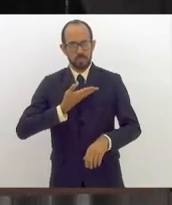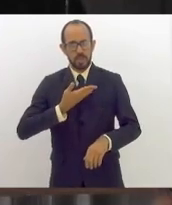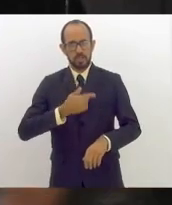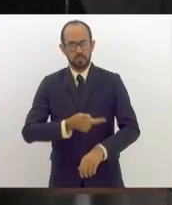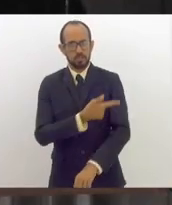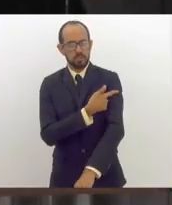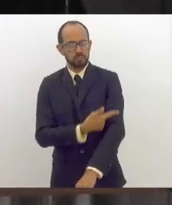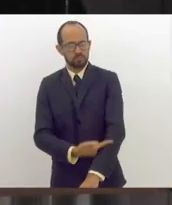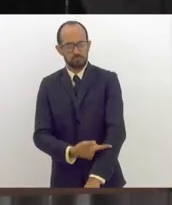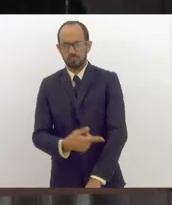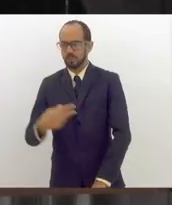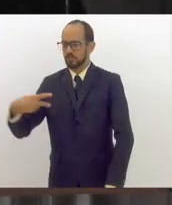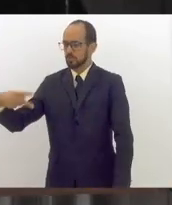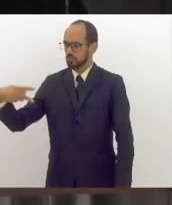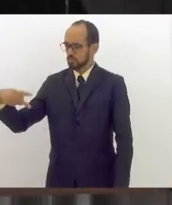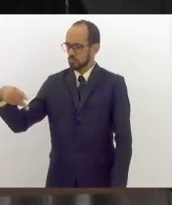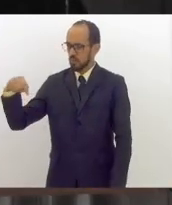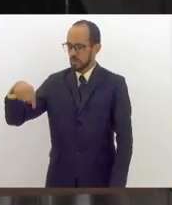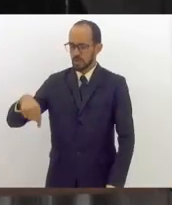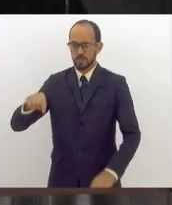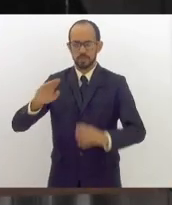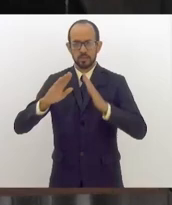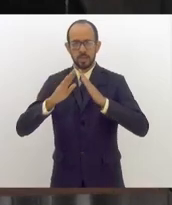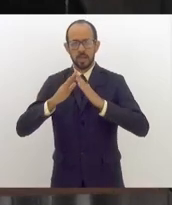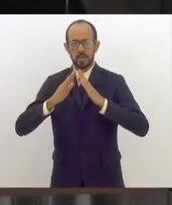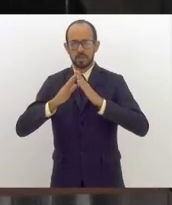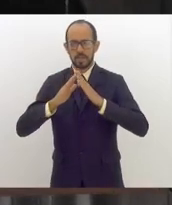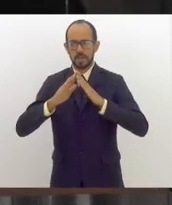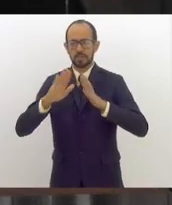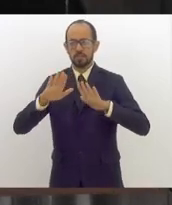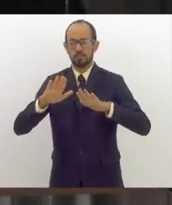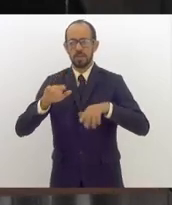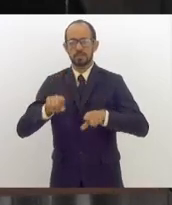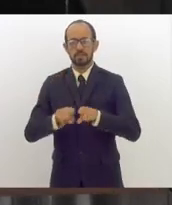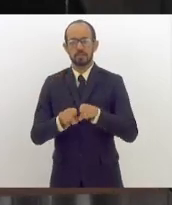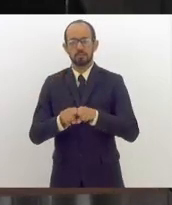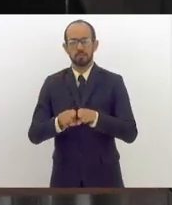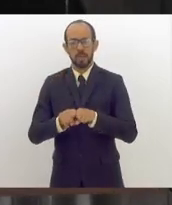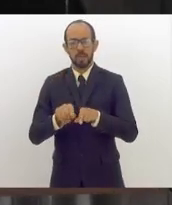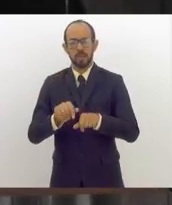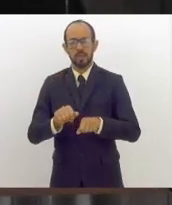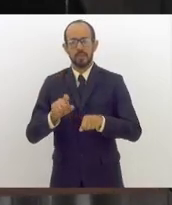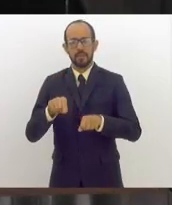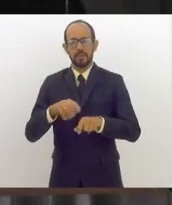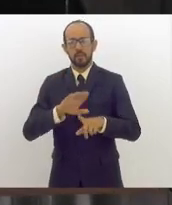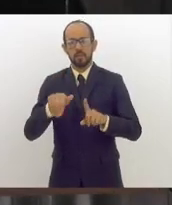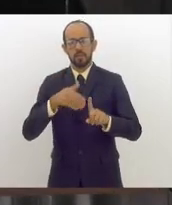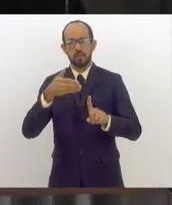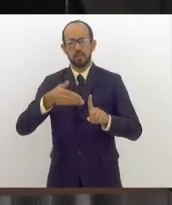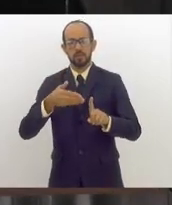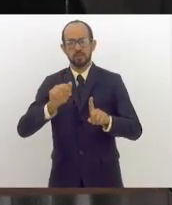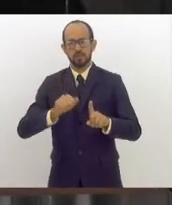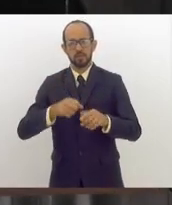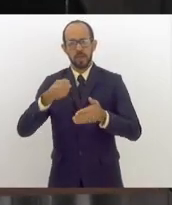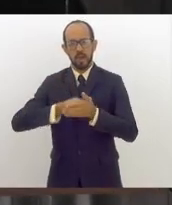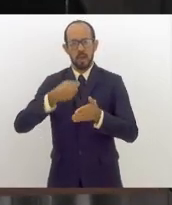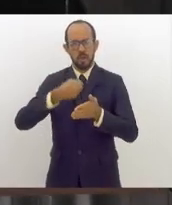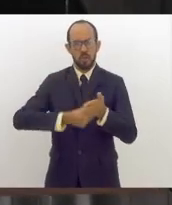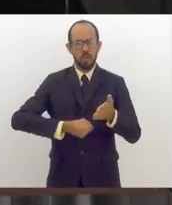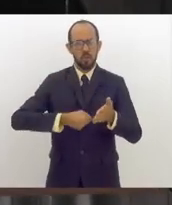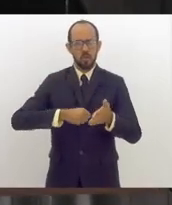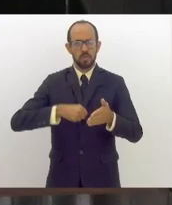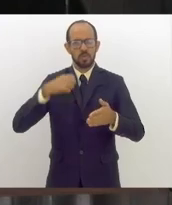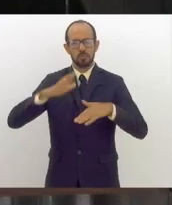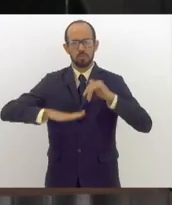generosidade vossa excelência dessa casa mas muito mais do que isso um reconhecimento a guerrida profissão da